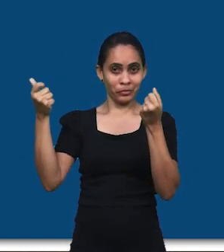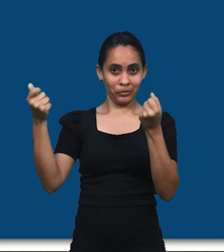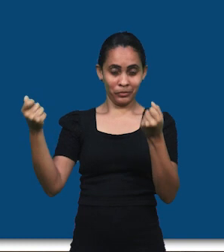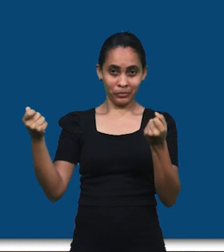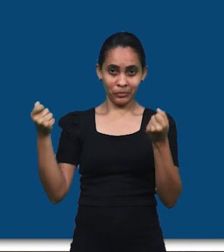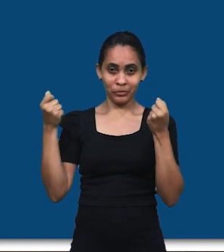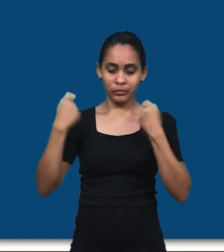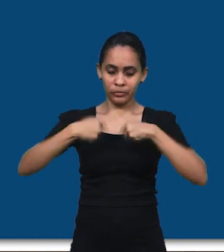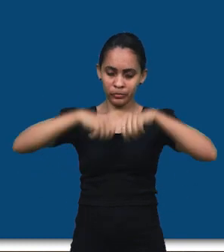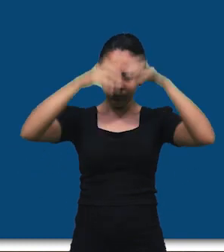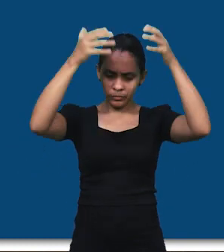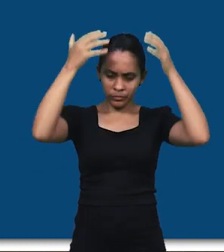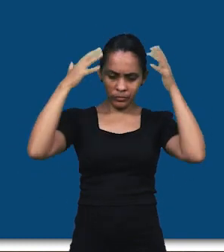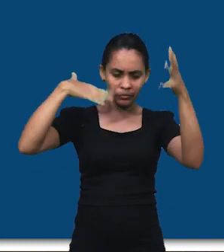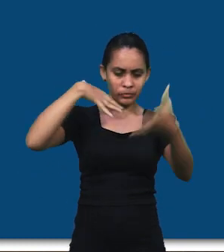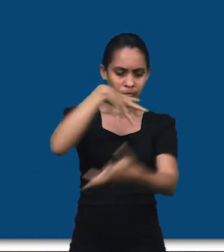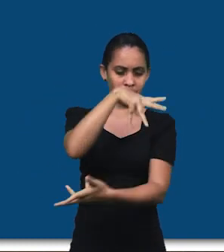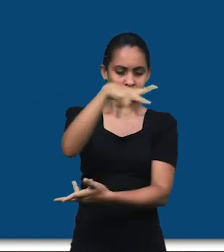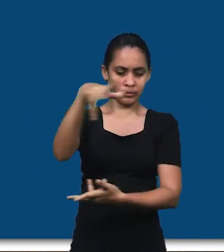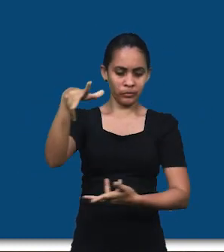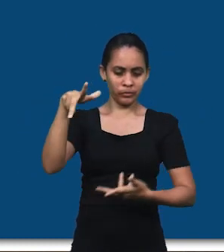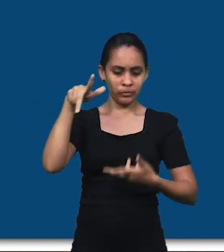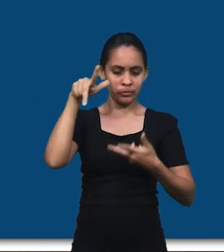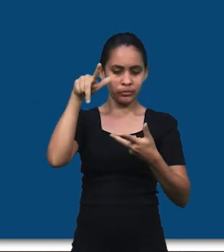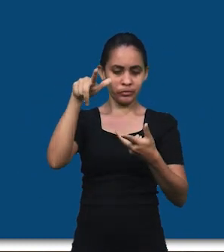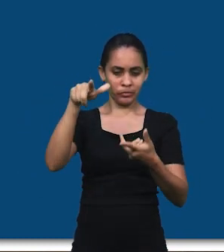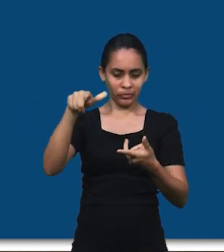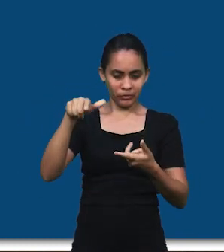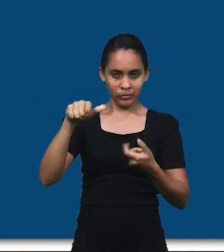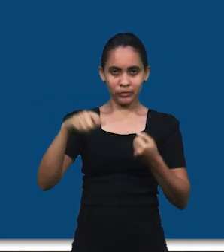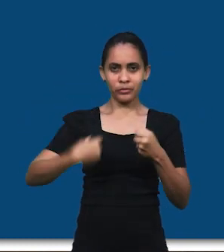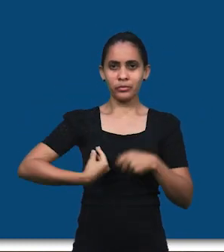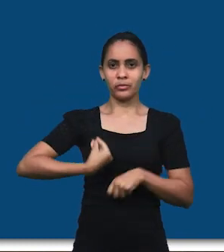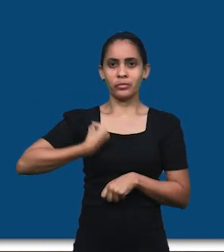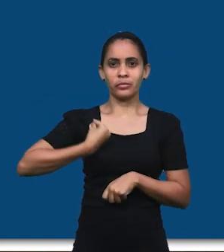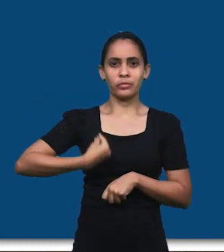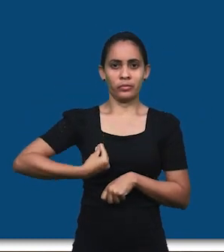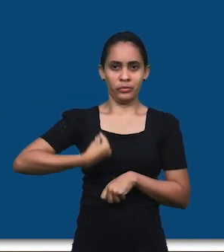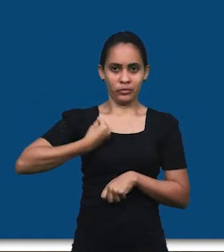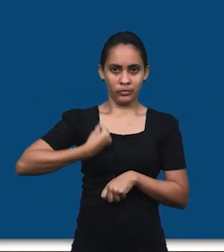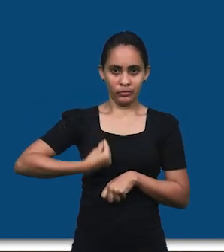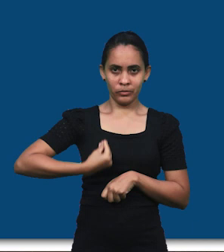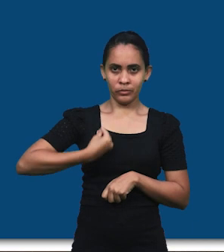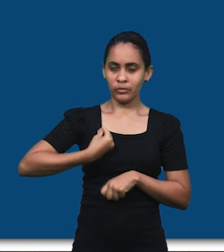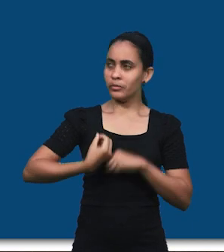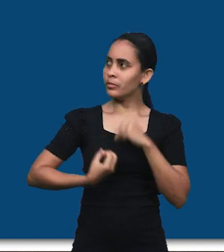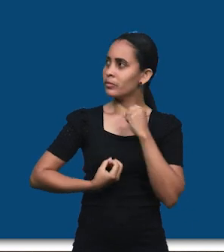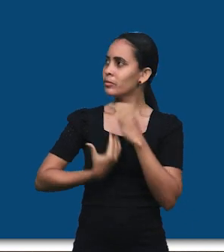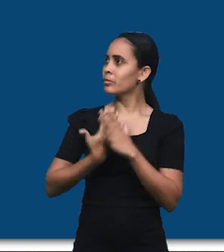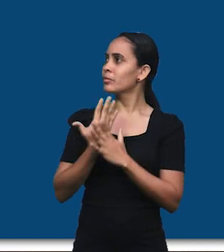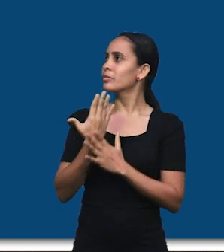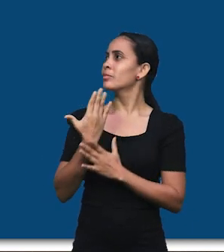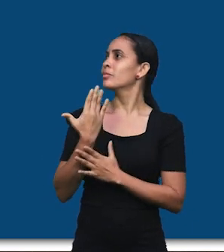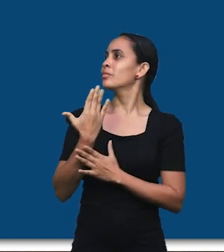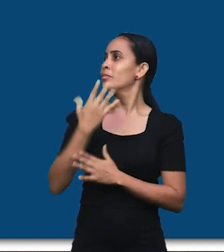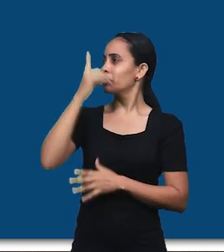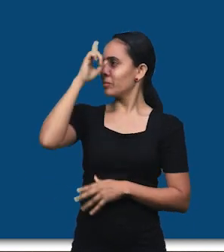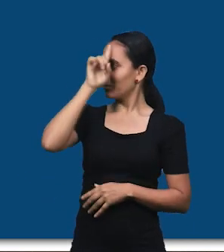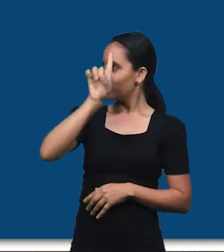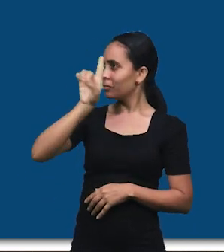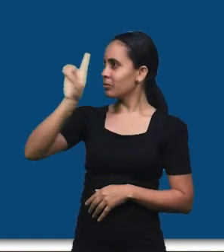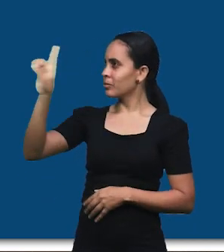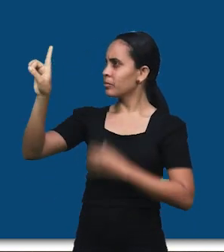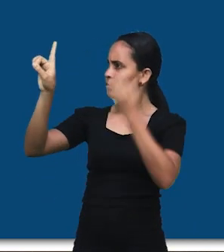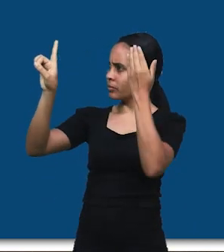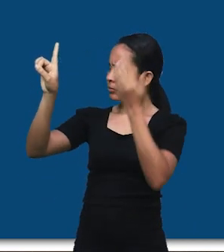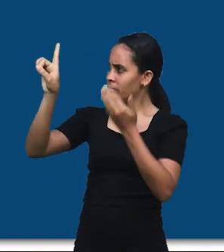és grande no universo, da vida ao grande ao